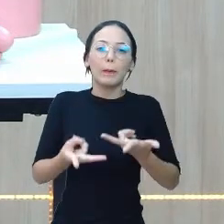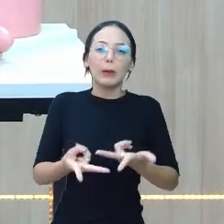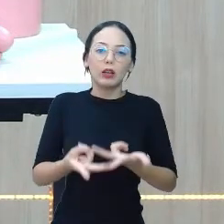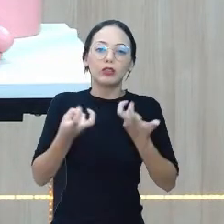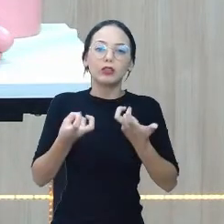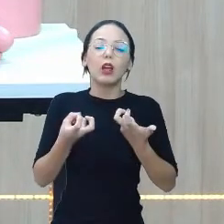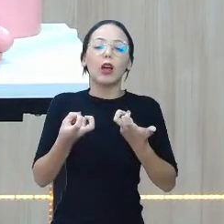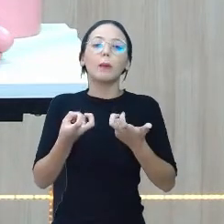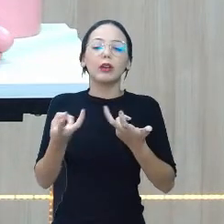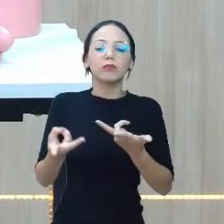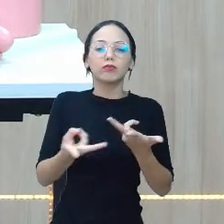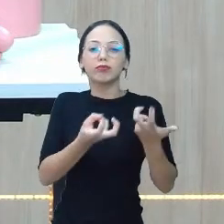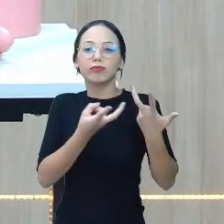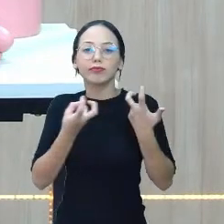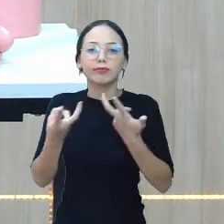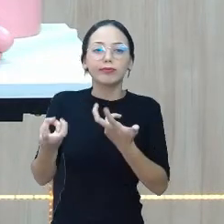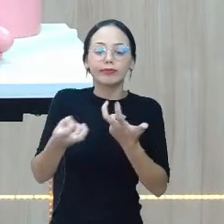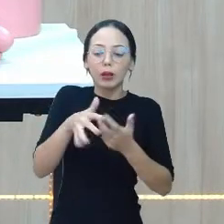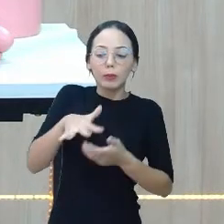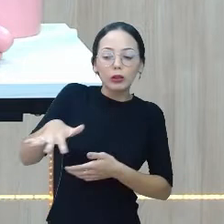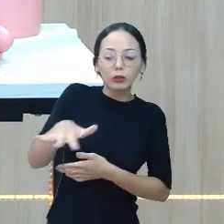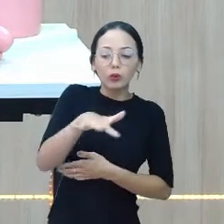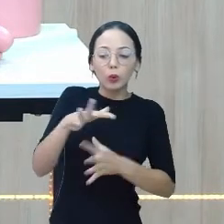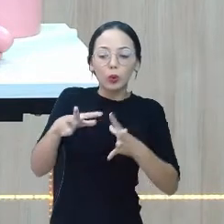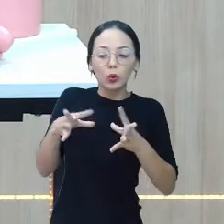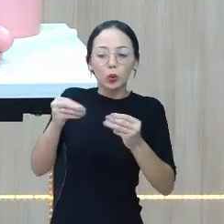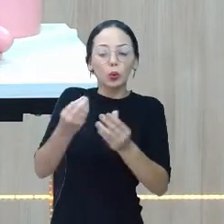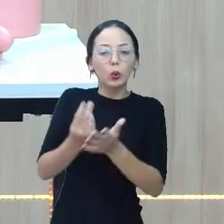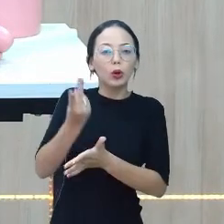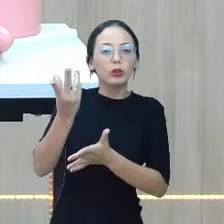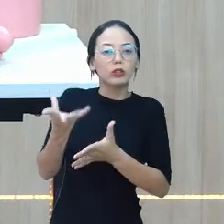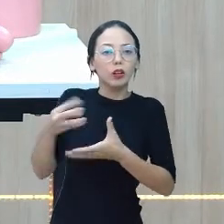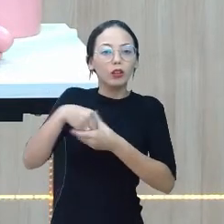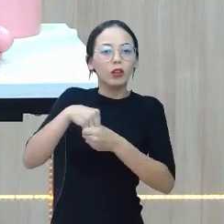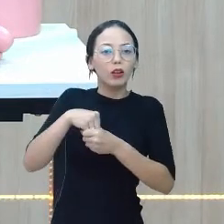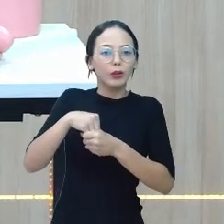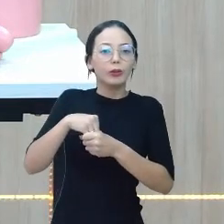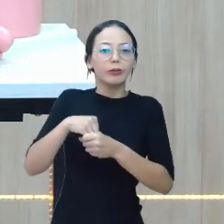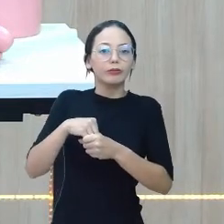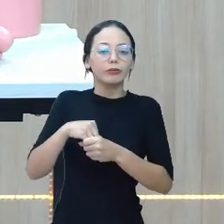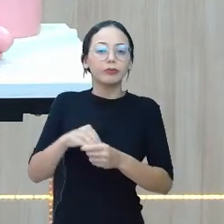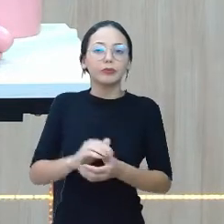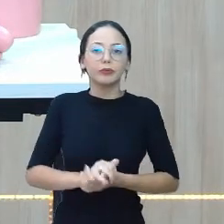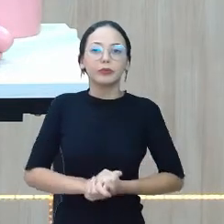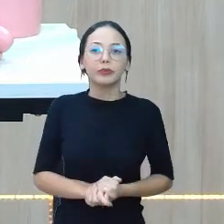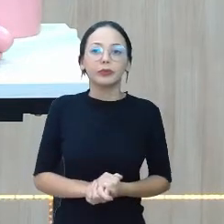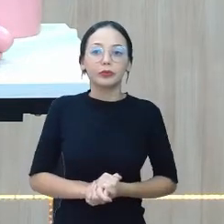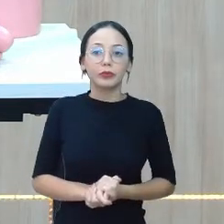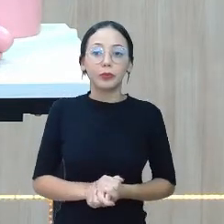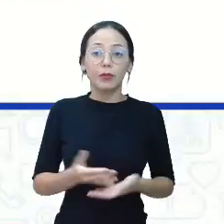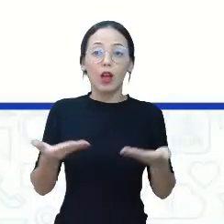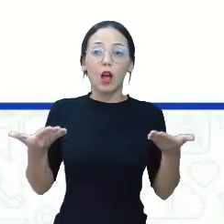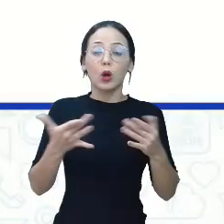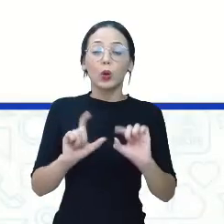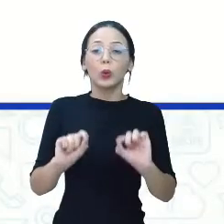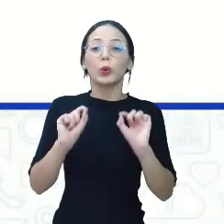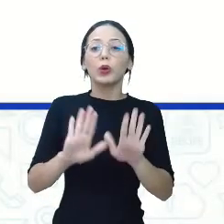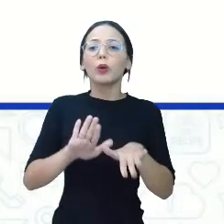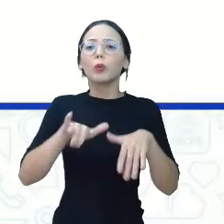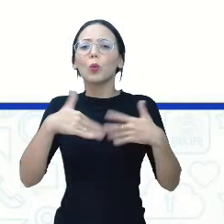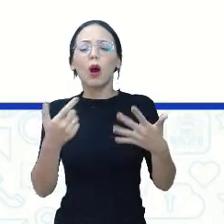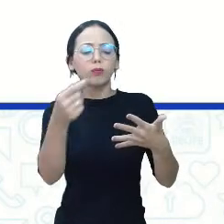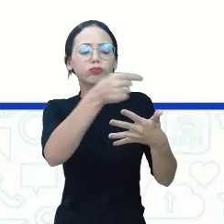essa percepção aí de tudo que está acontecendo em nossa volta. Dê uma olhadinha aí agora, quais são